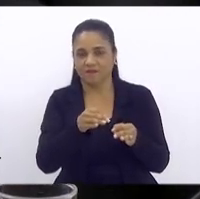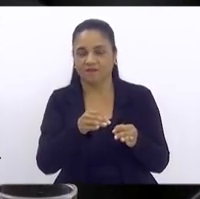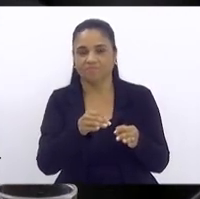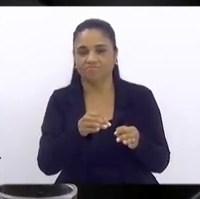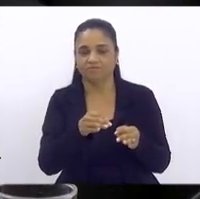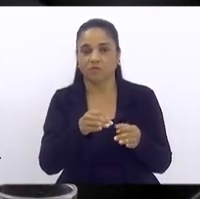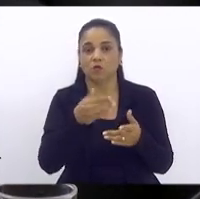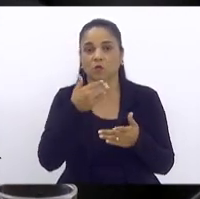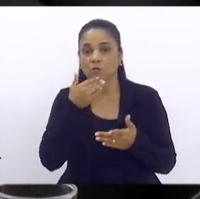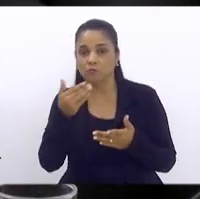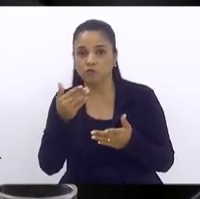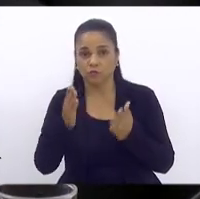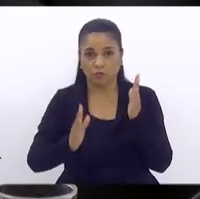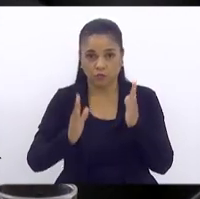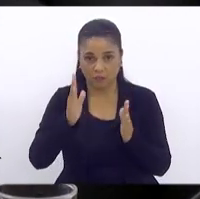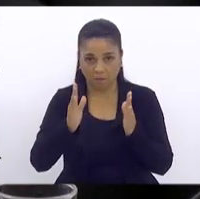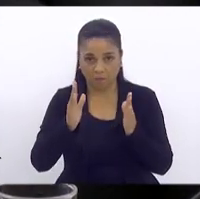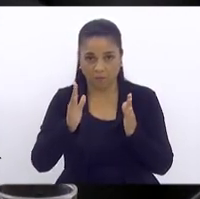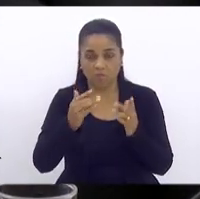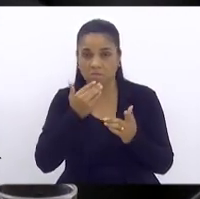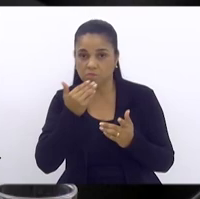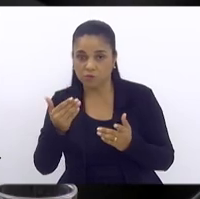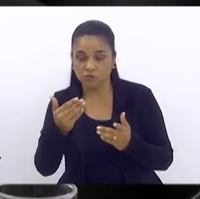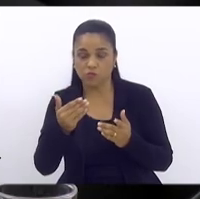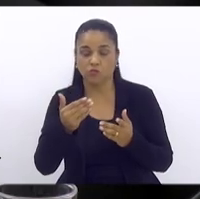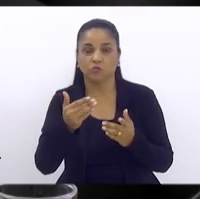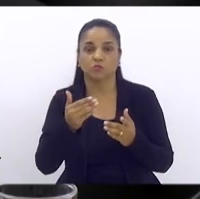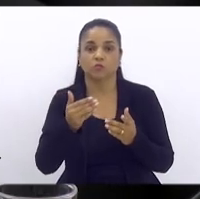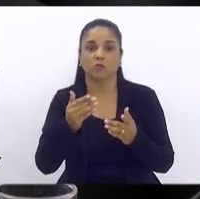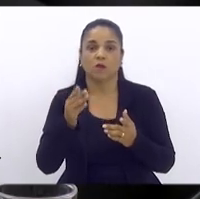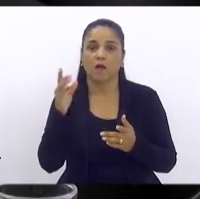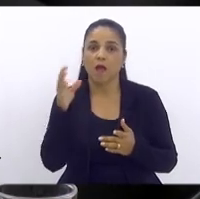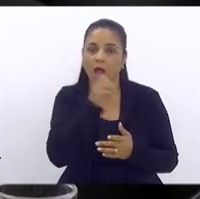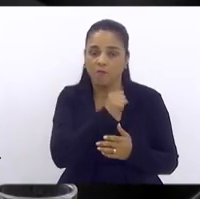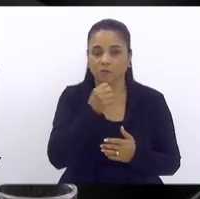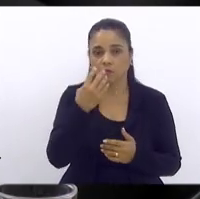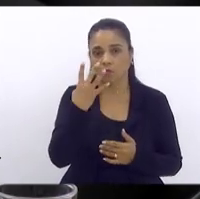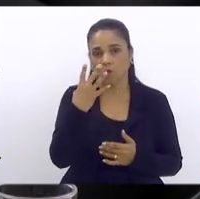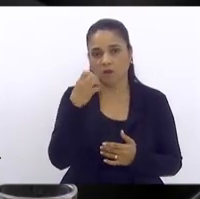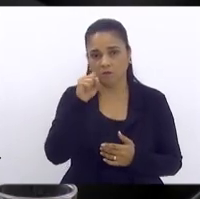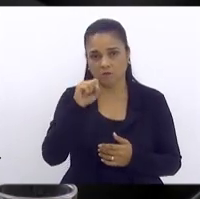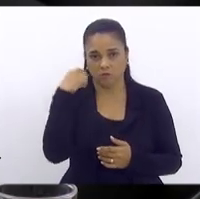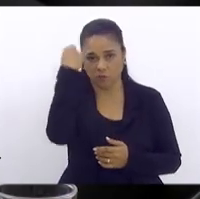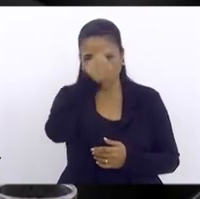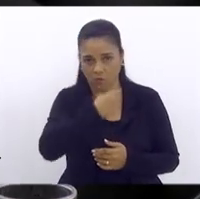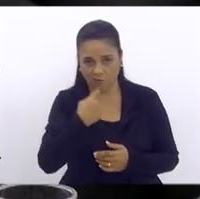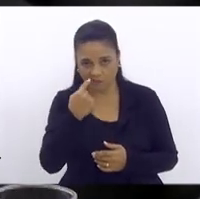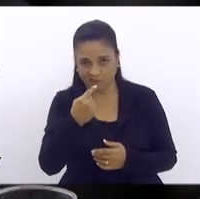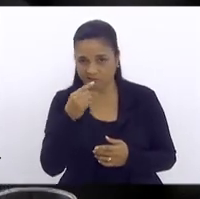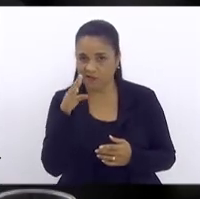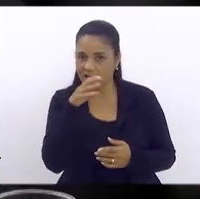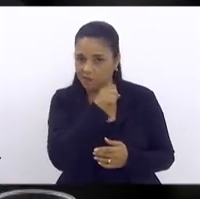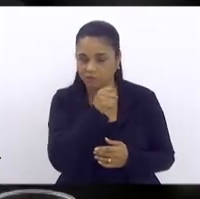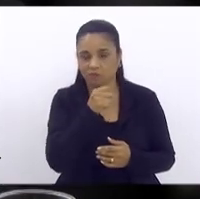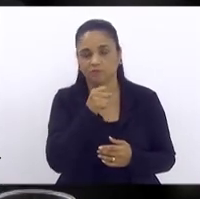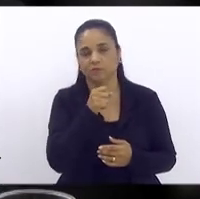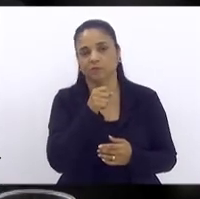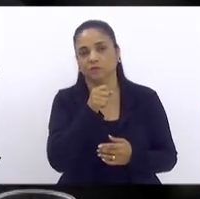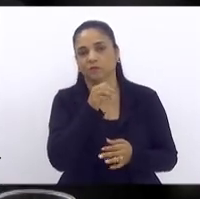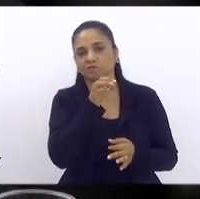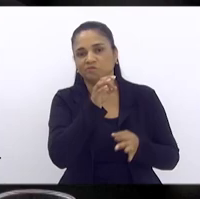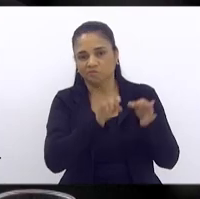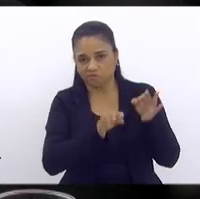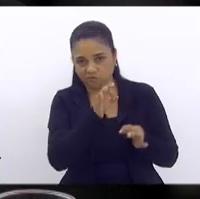o pedido e a decisão, é muito mais rápido. A gente consegue reduzir em 48 horas essa apreciação pelo magistrado, porque antes